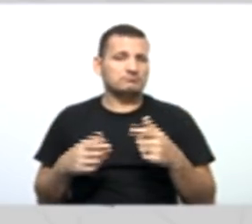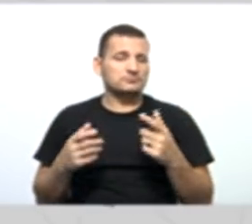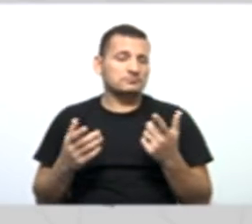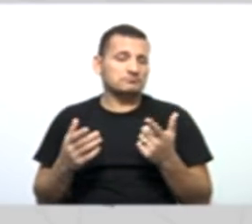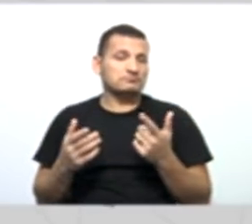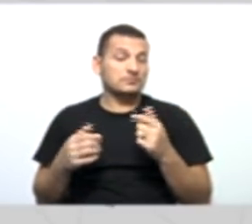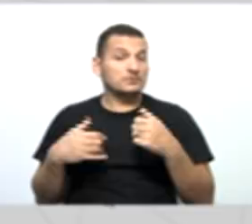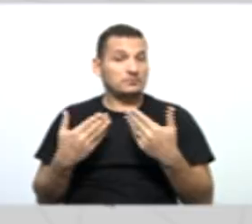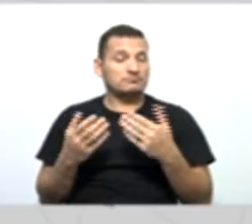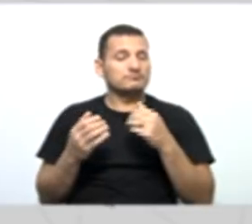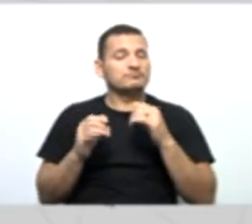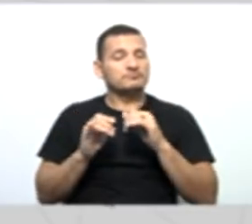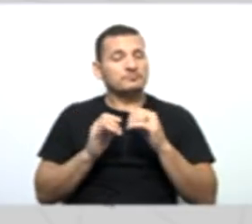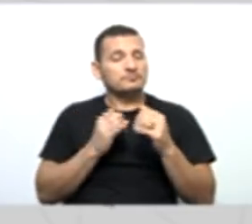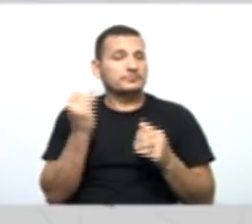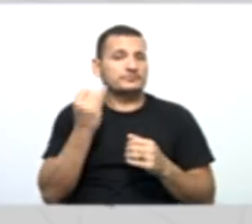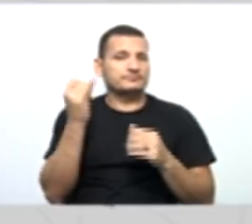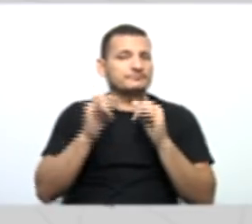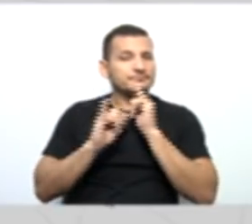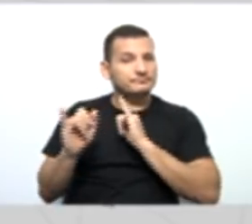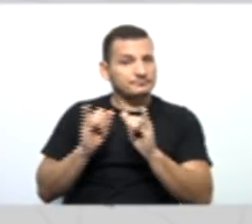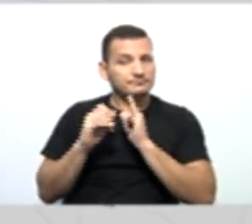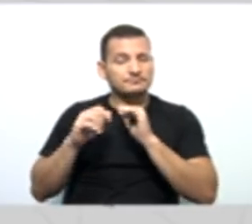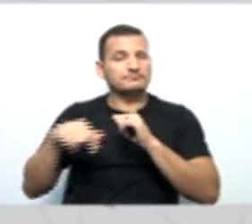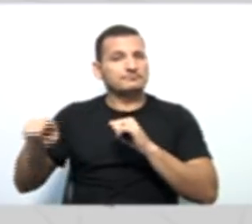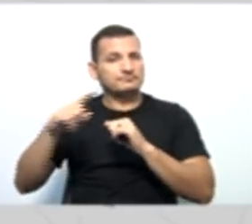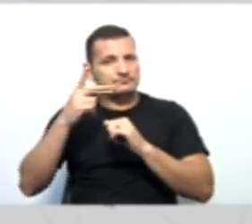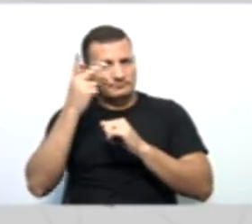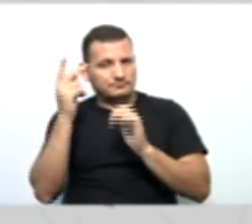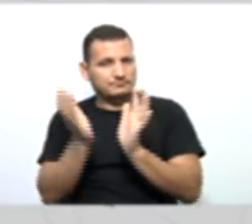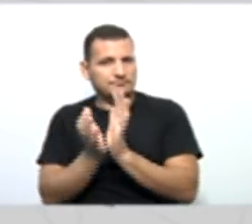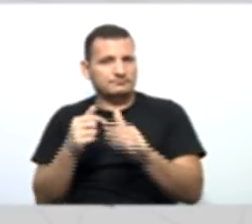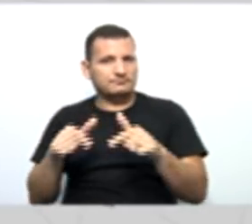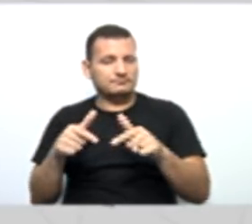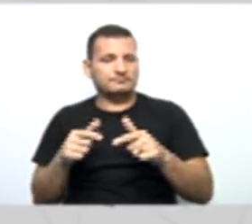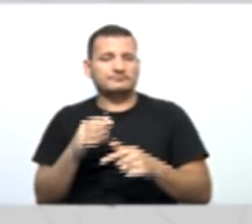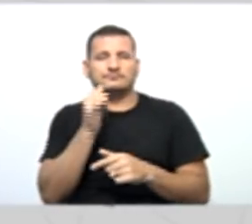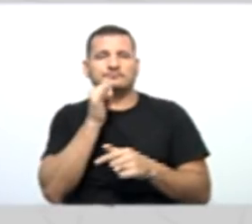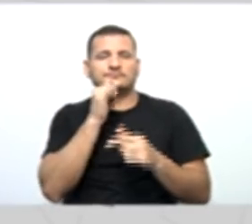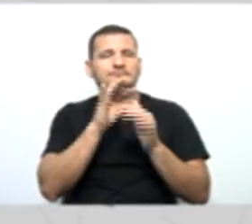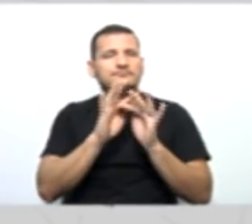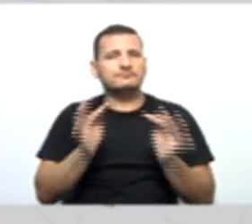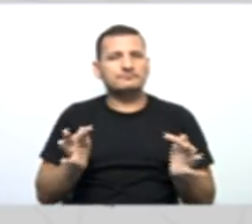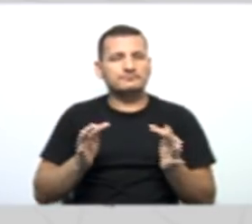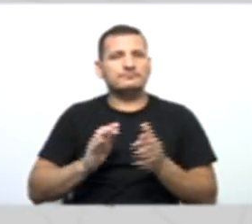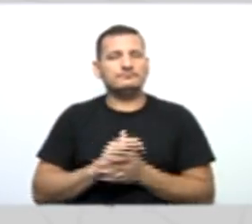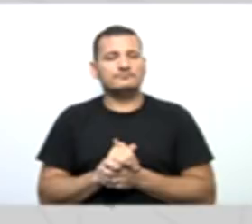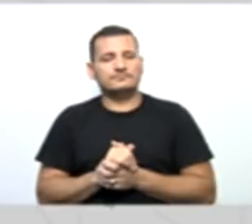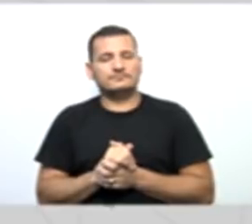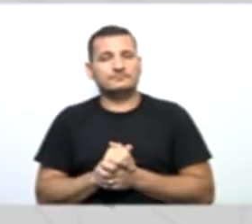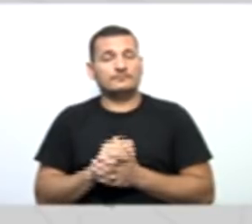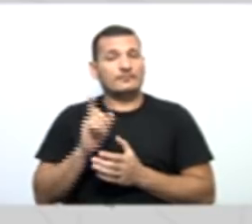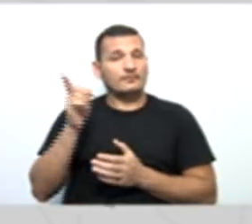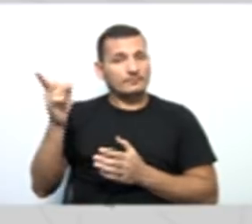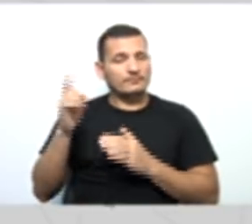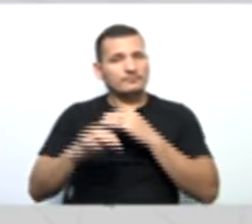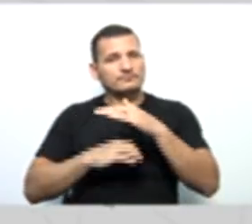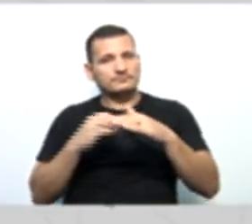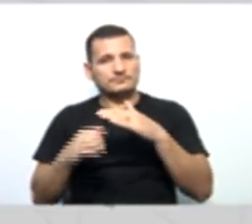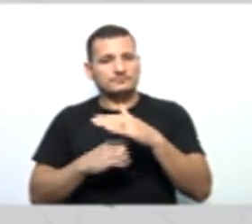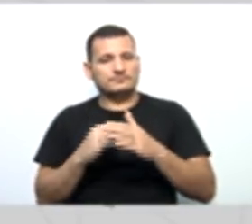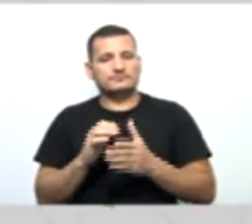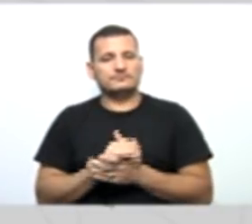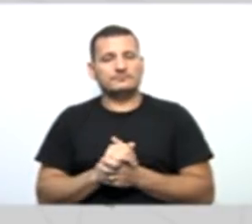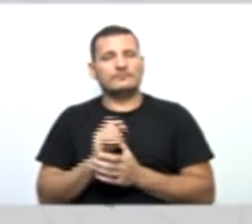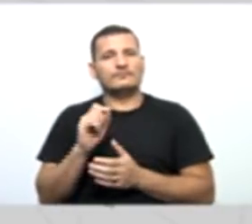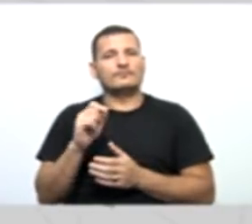importante informar para o trabalhador para que ele tenha consciência disso daí. Um exemplo simples disso, lá na organização, nós visitamos aqui, os